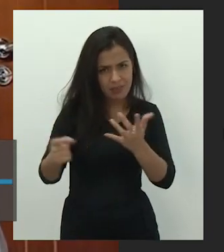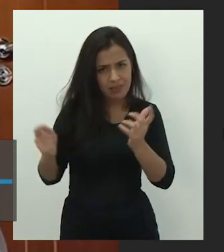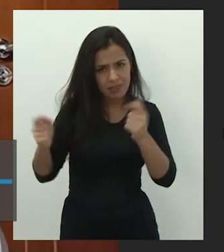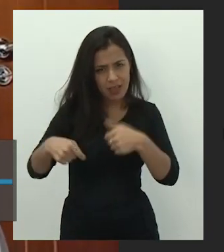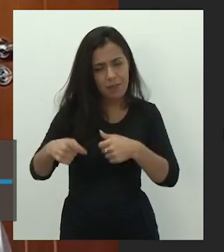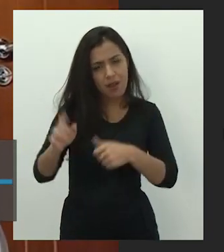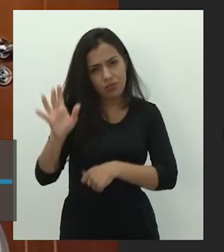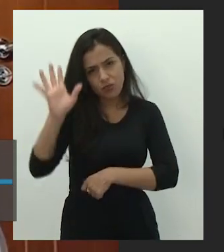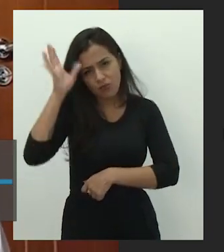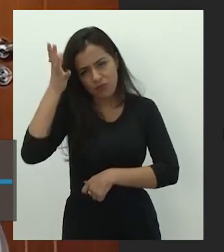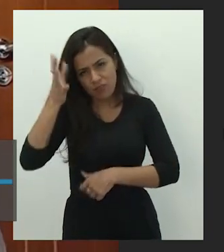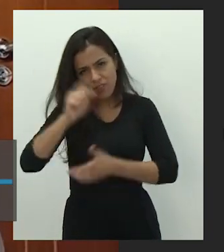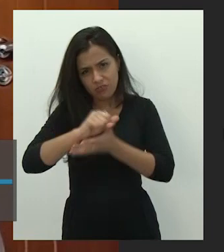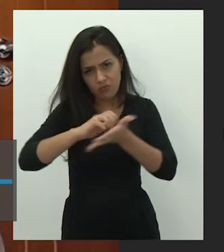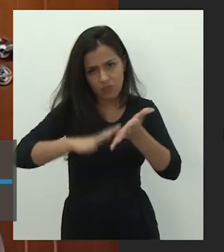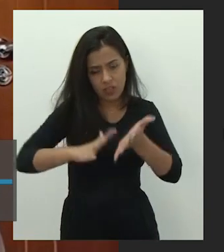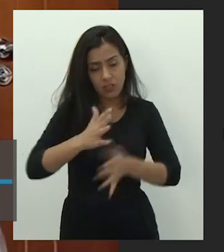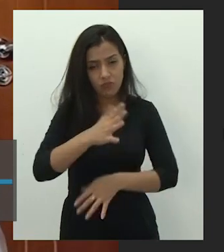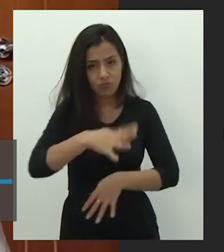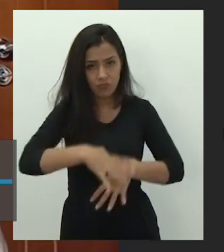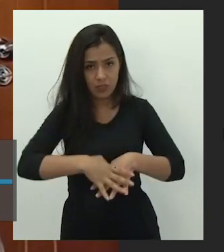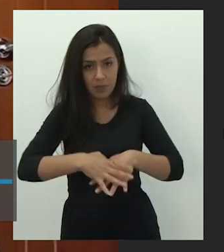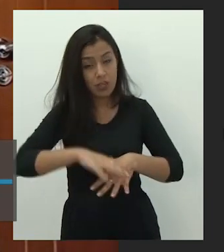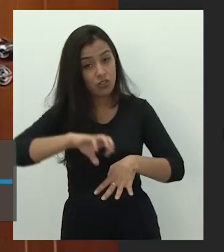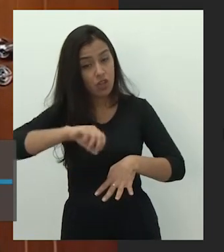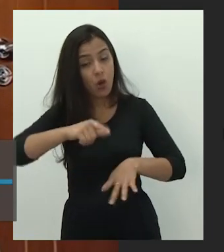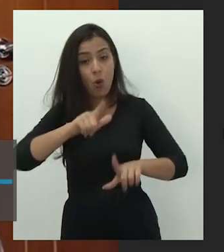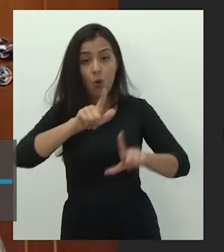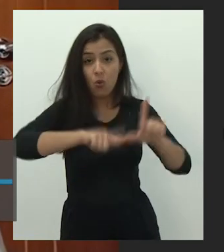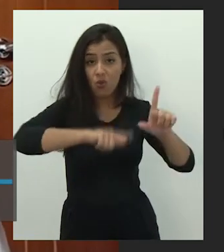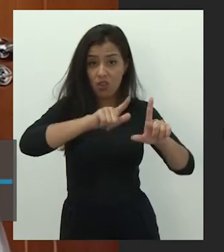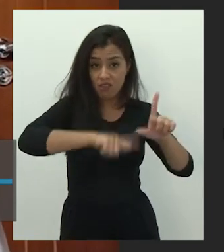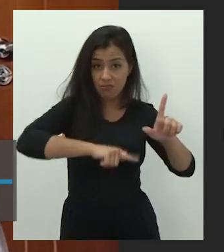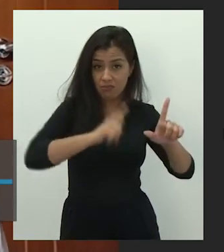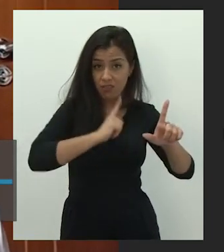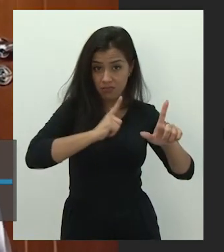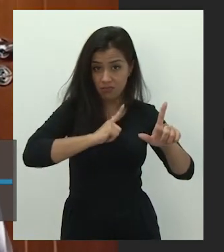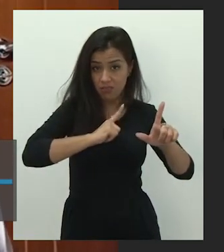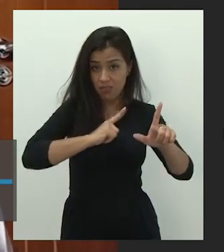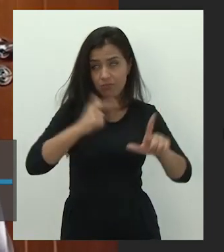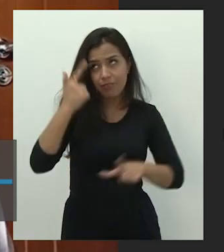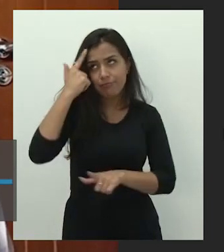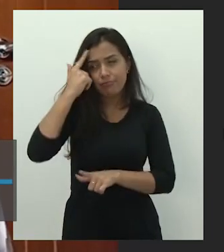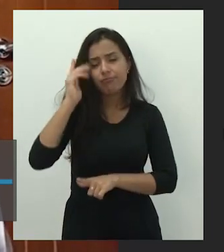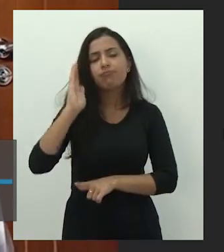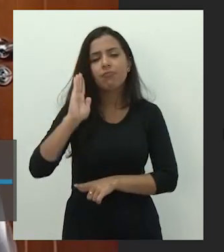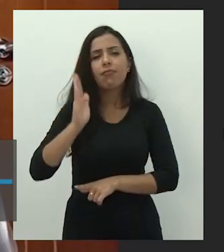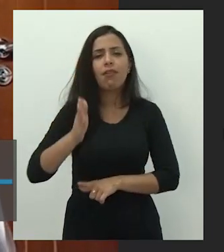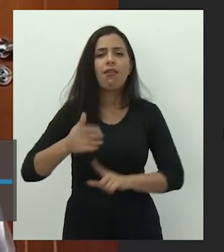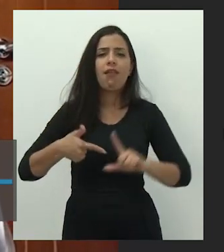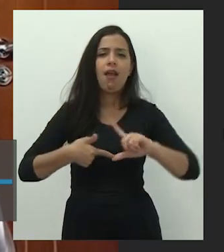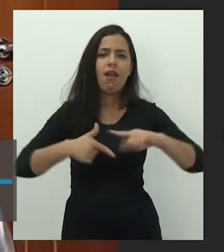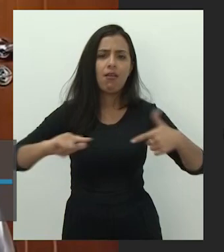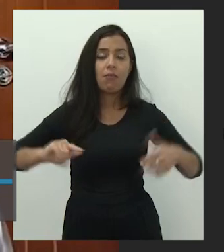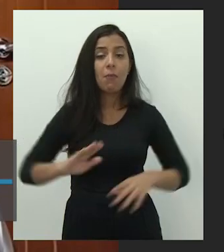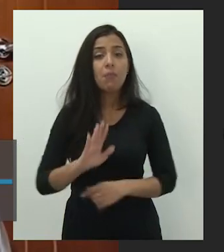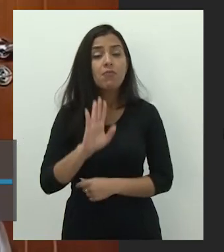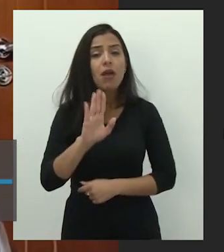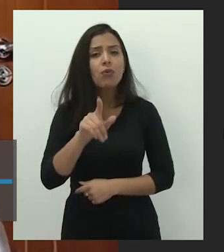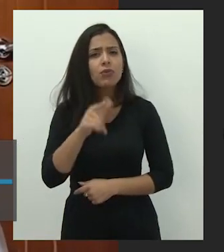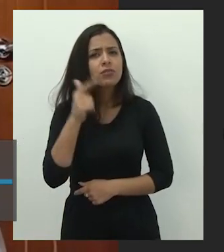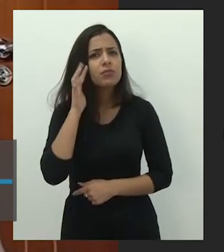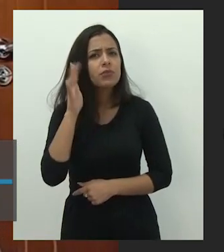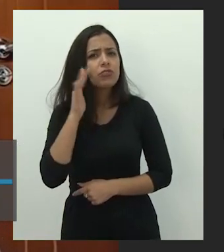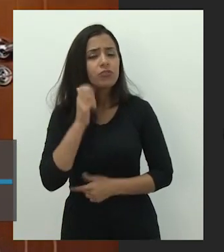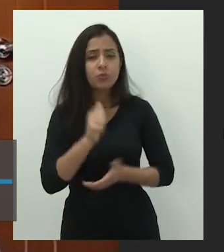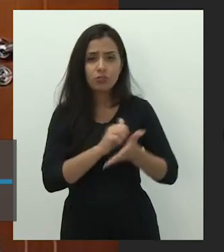por letras, logo a gente vem na cabeça que isso é álgebra. Mas quando a gente pensa em uma atividade